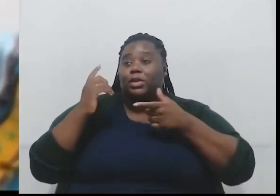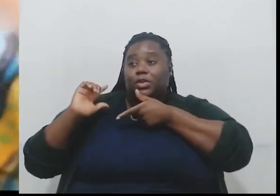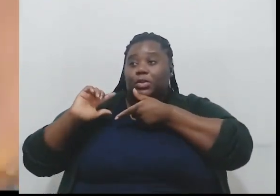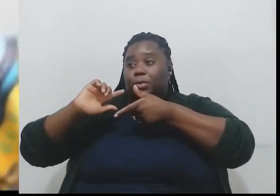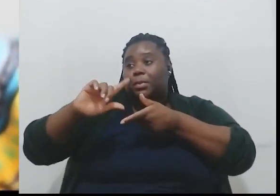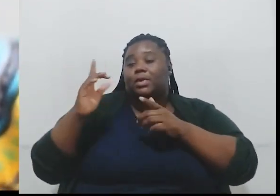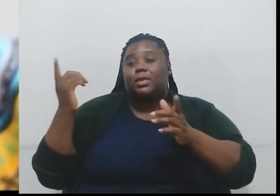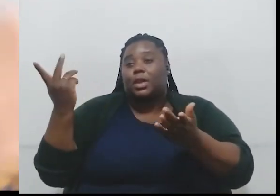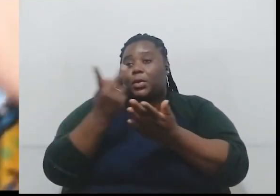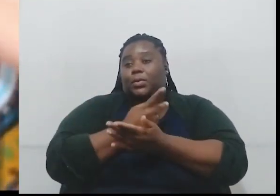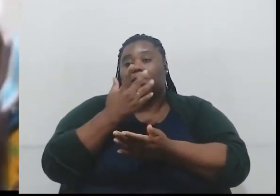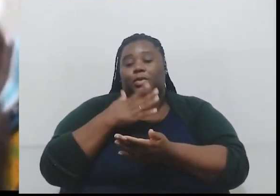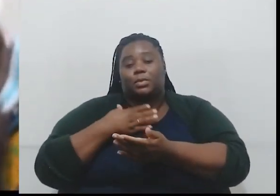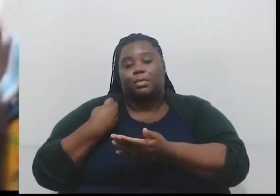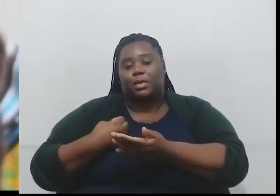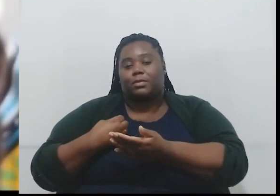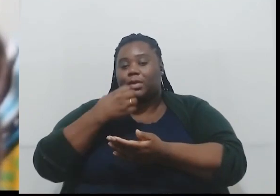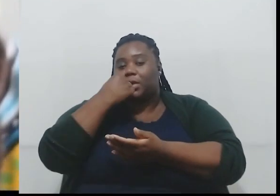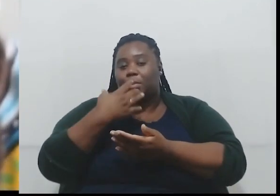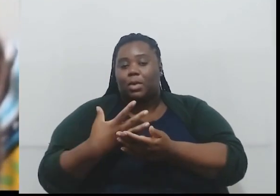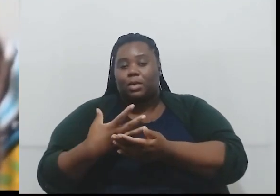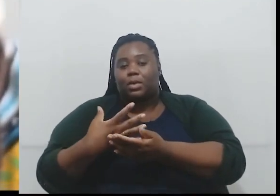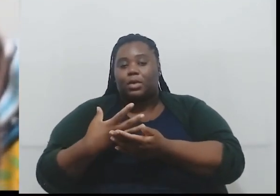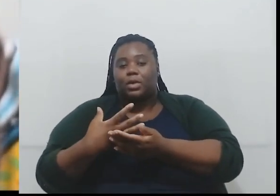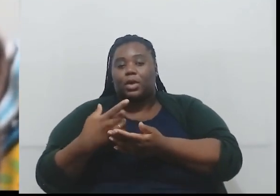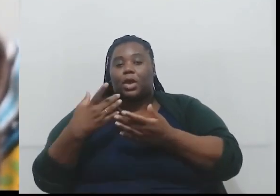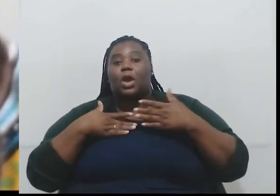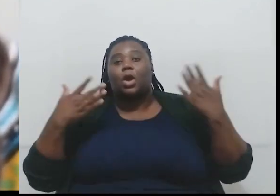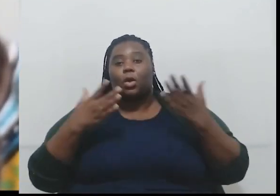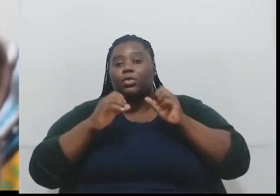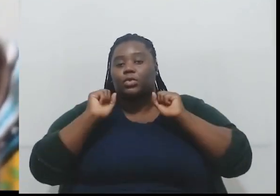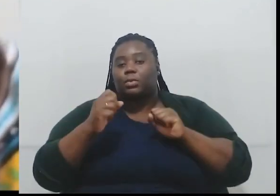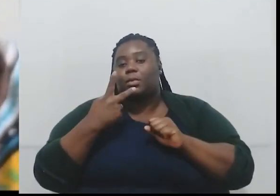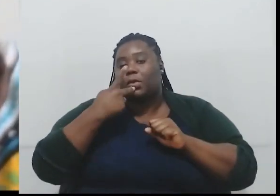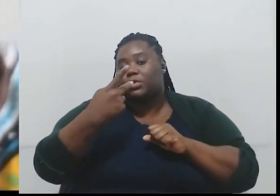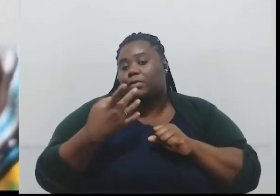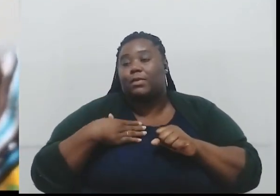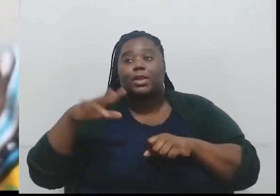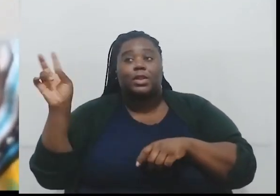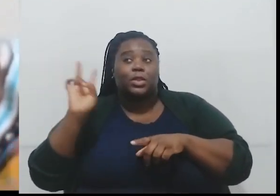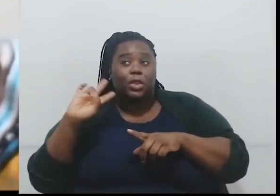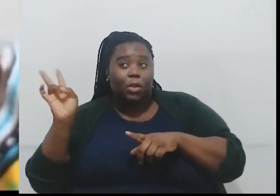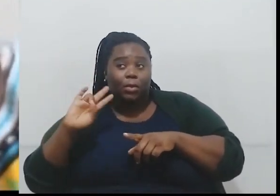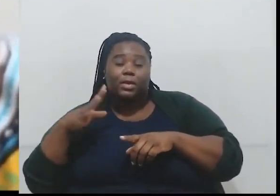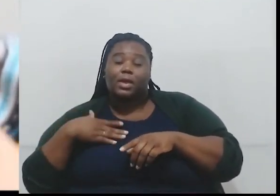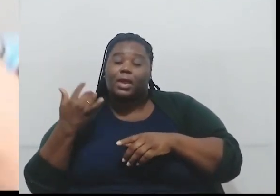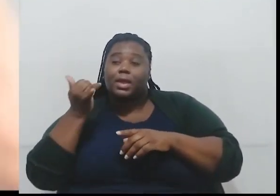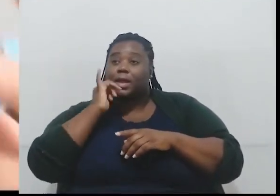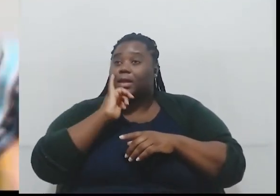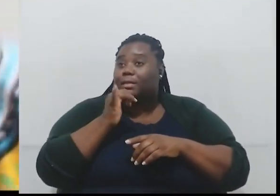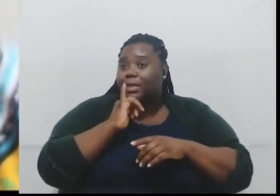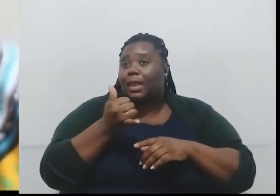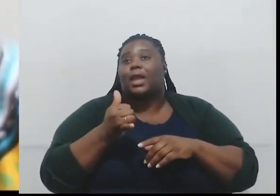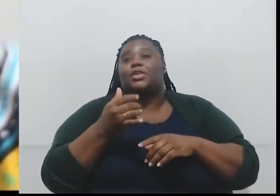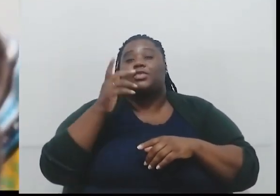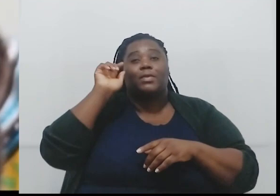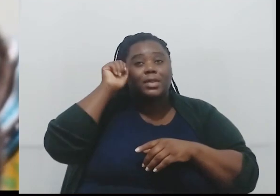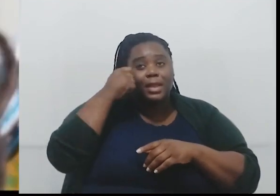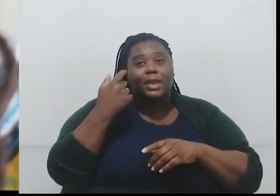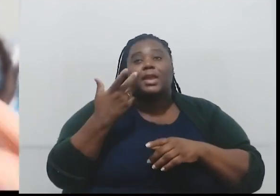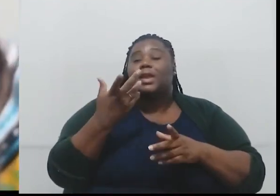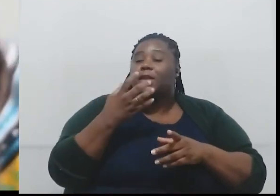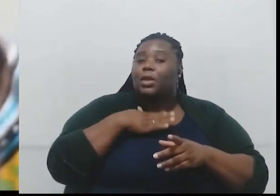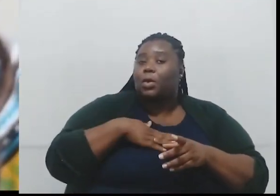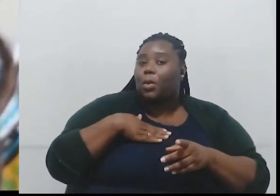eu sou uma bicha preta, me interessa narrativas negras, me interessa a possibilidade de outras histórias,